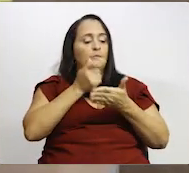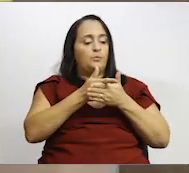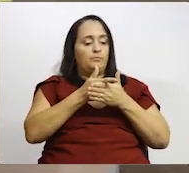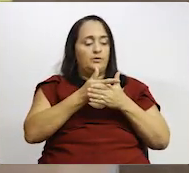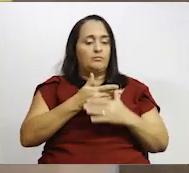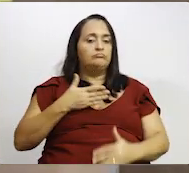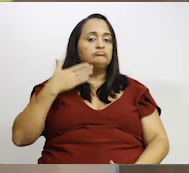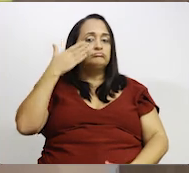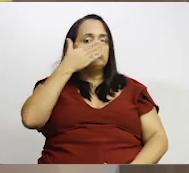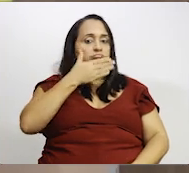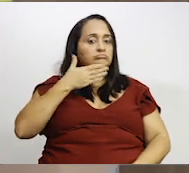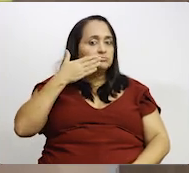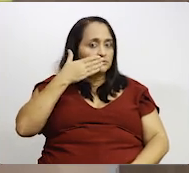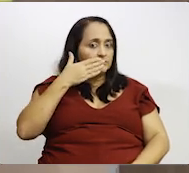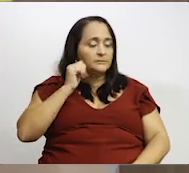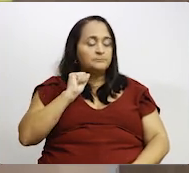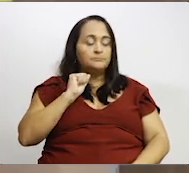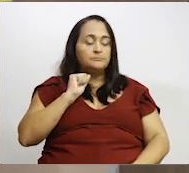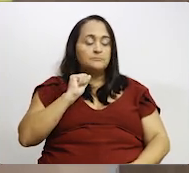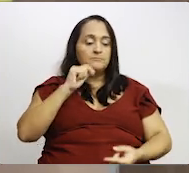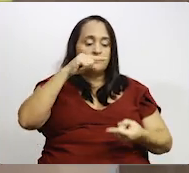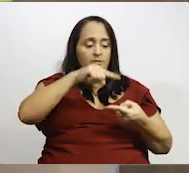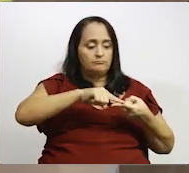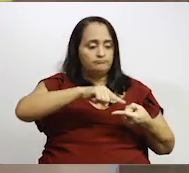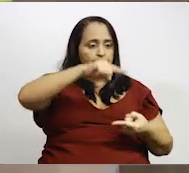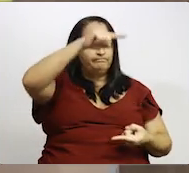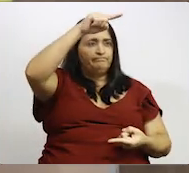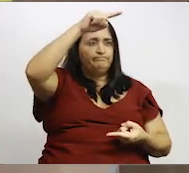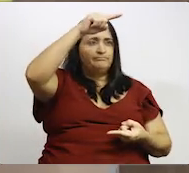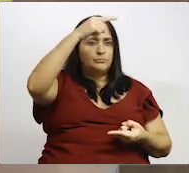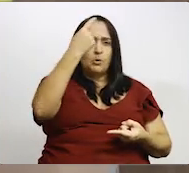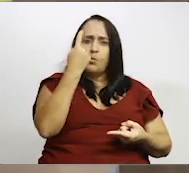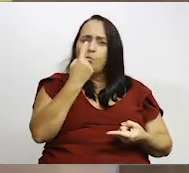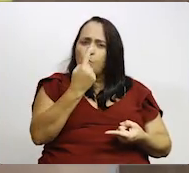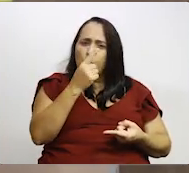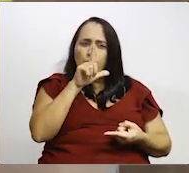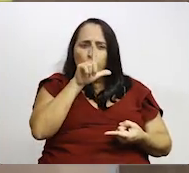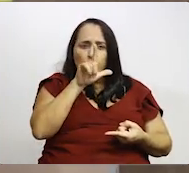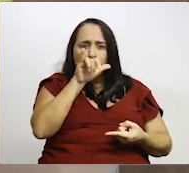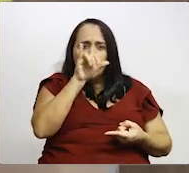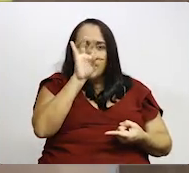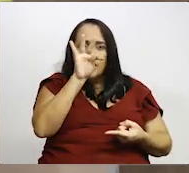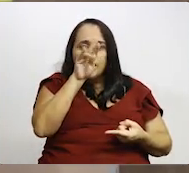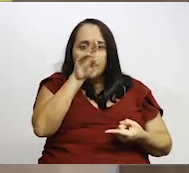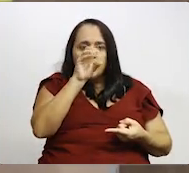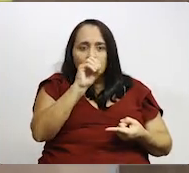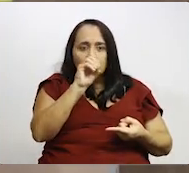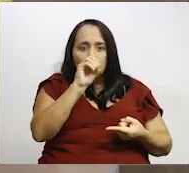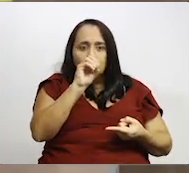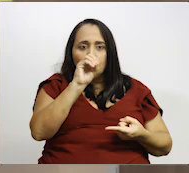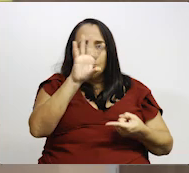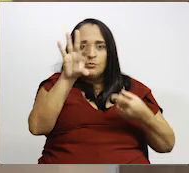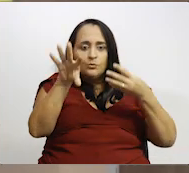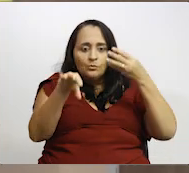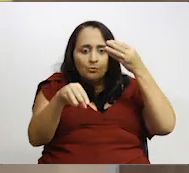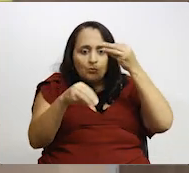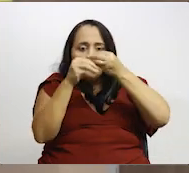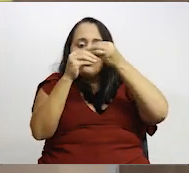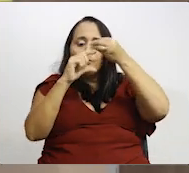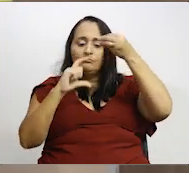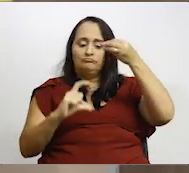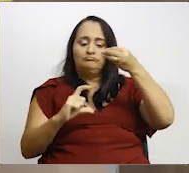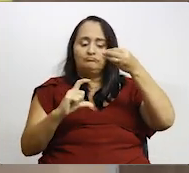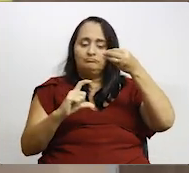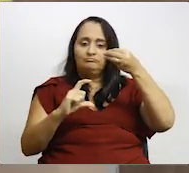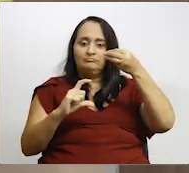litro, quer dizer que o frasco dele deu uma capacidade que é além de